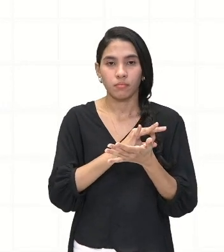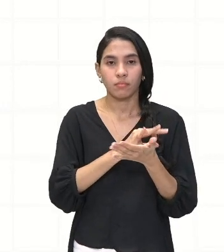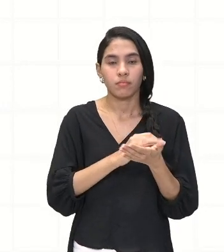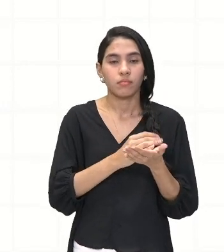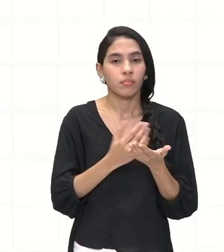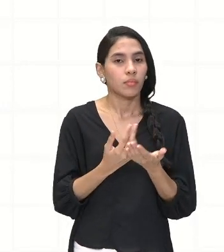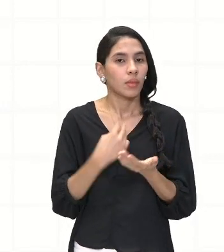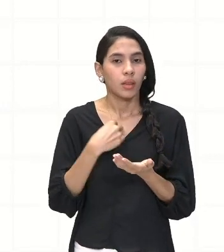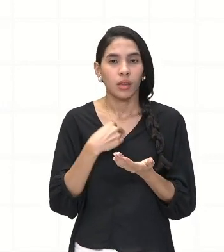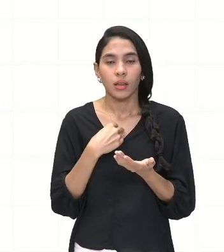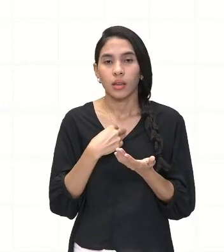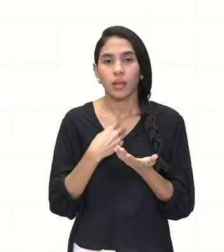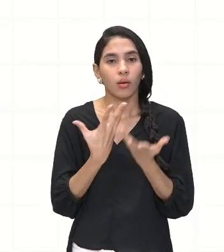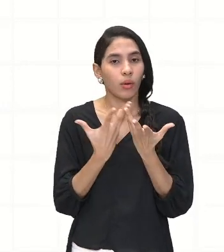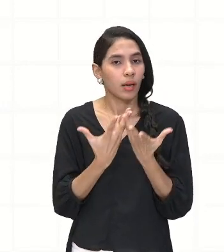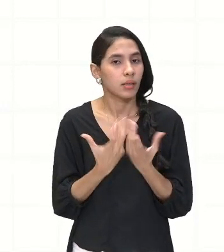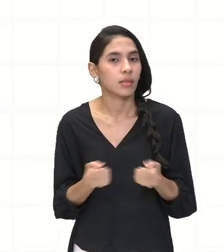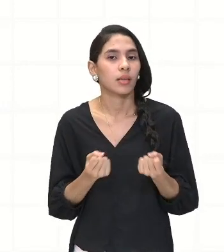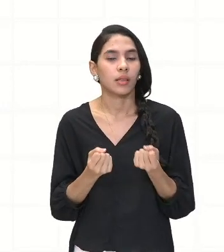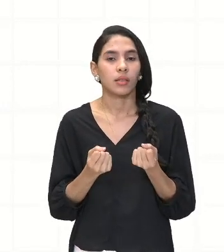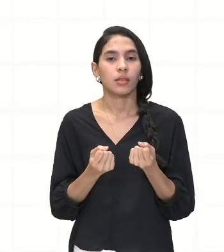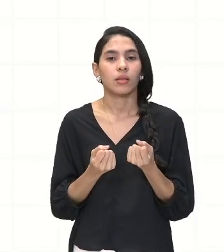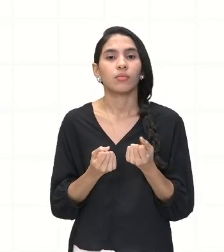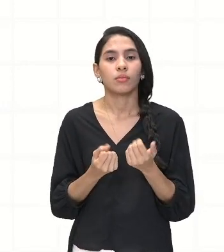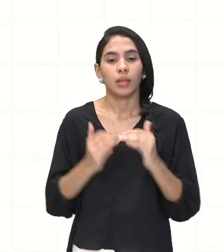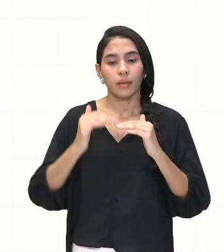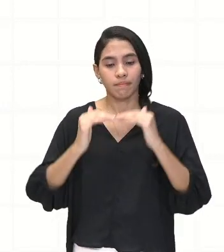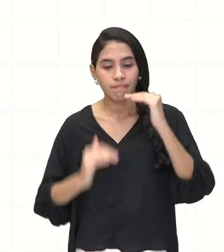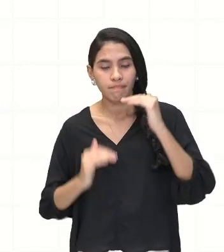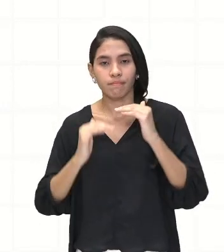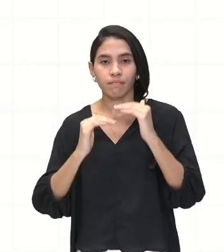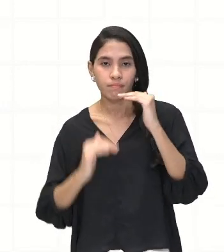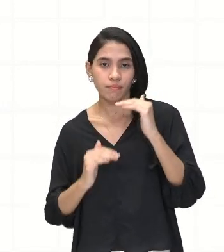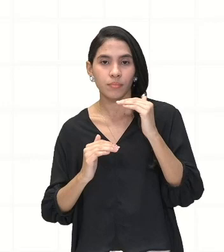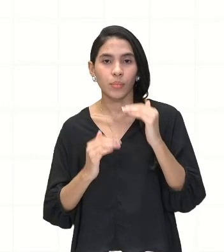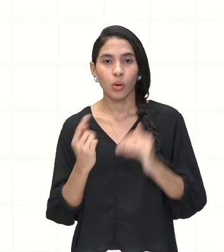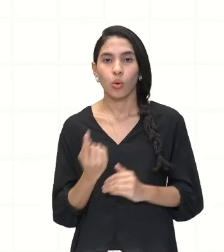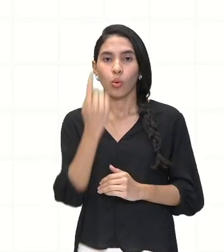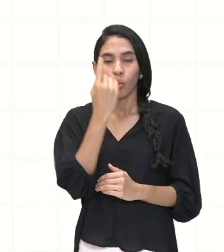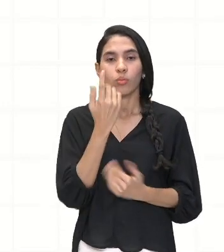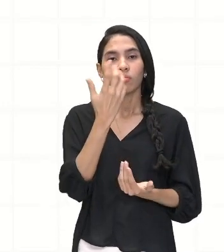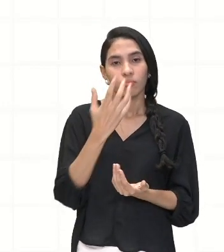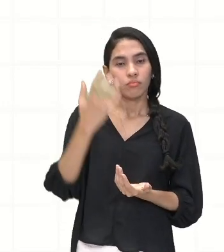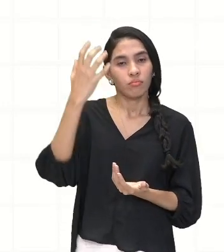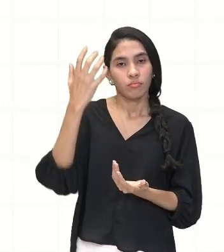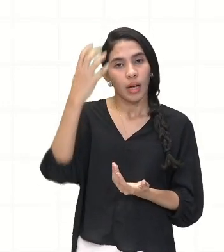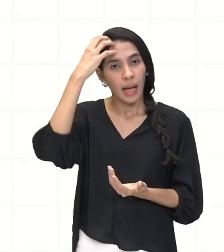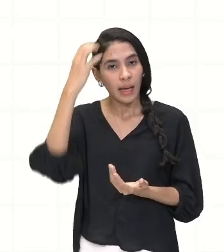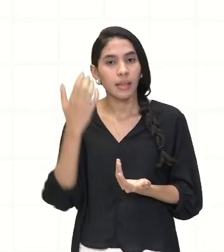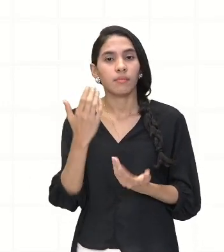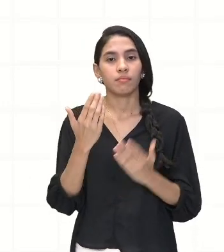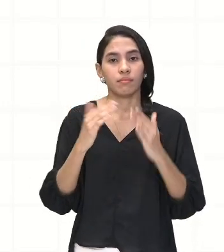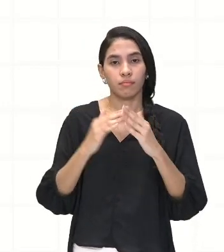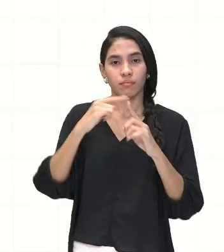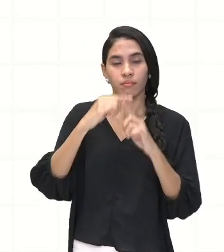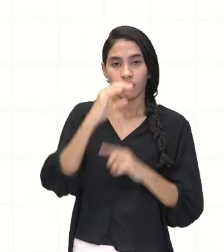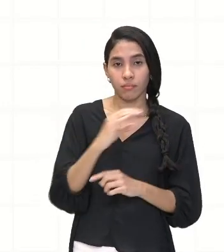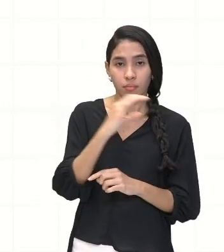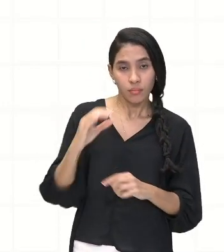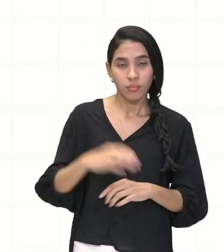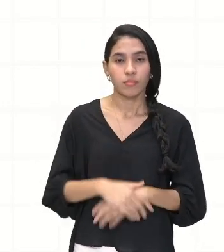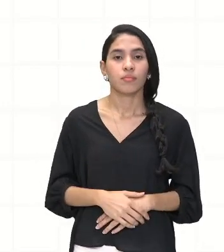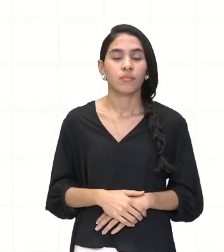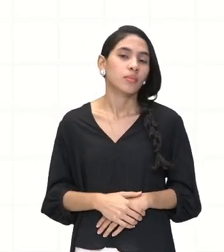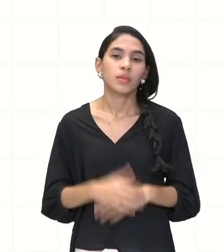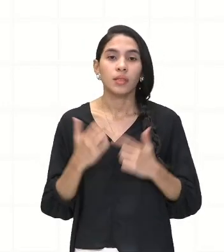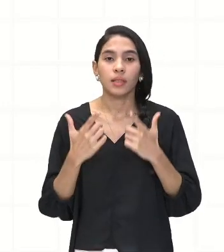não concordam serem subjugados por um reino católico. E essa guerra, ela